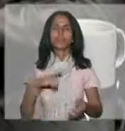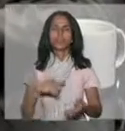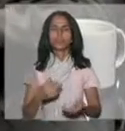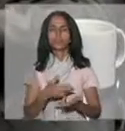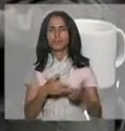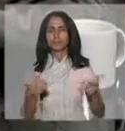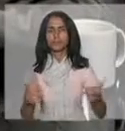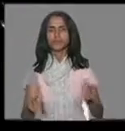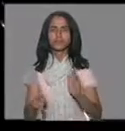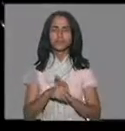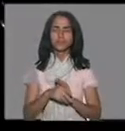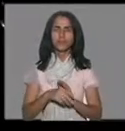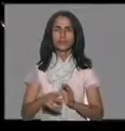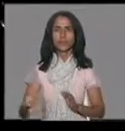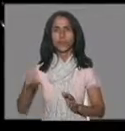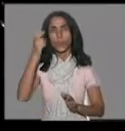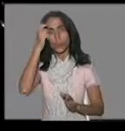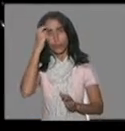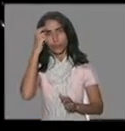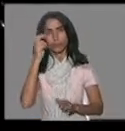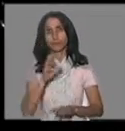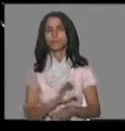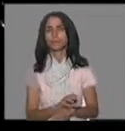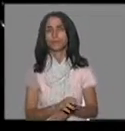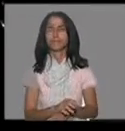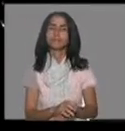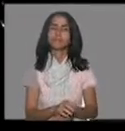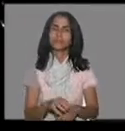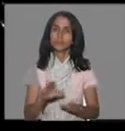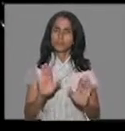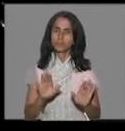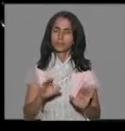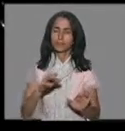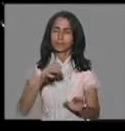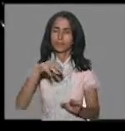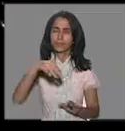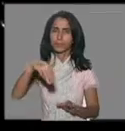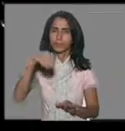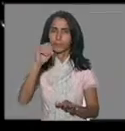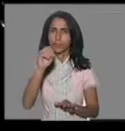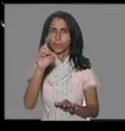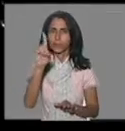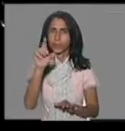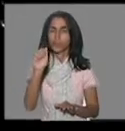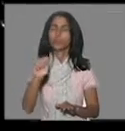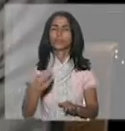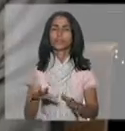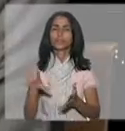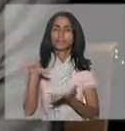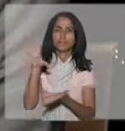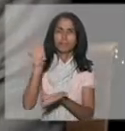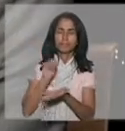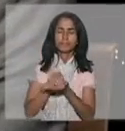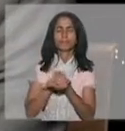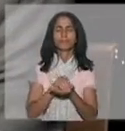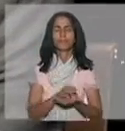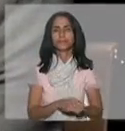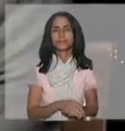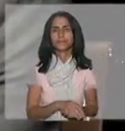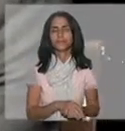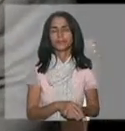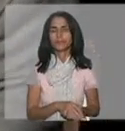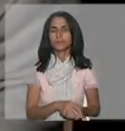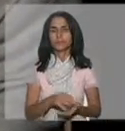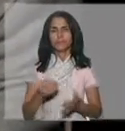né e ea moda a gente vê isso inclusive há pouco tempo teve uma